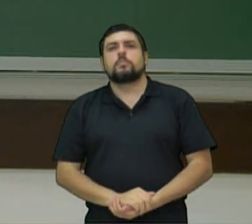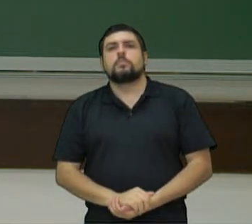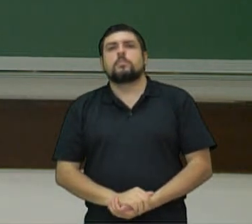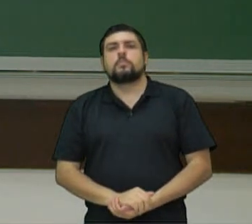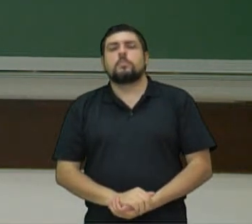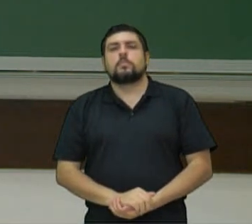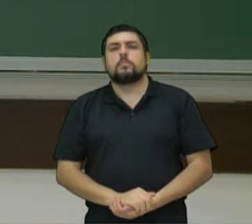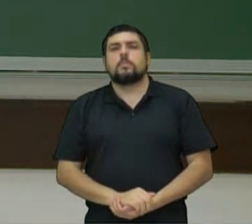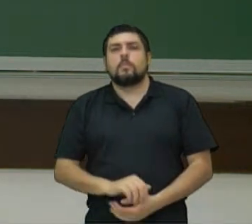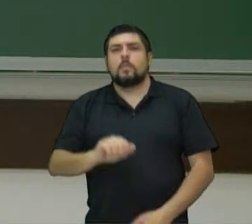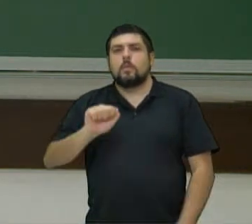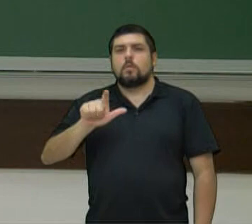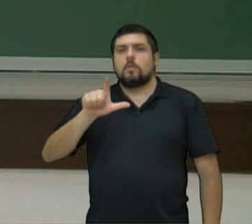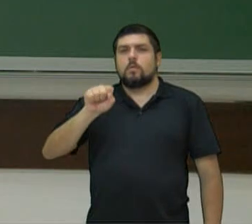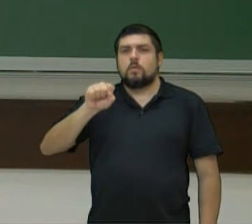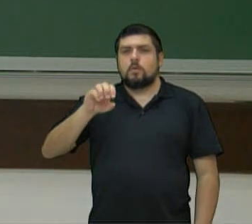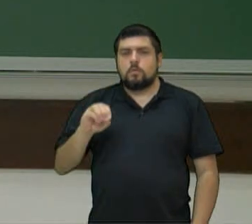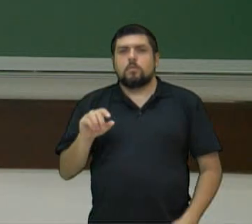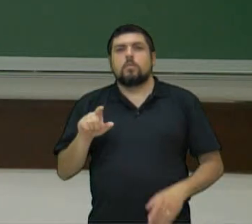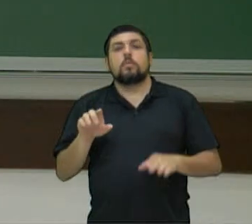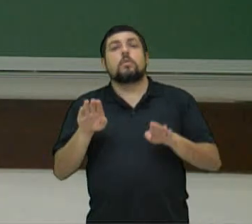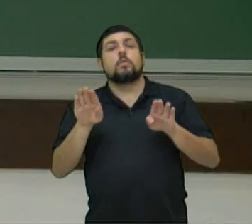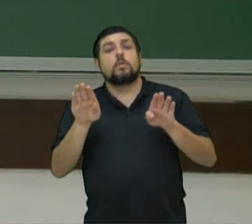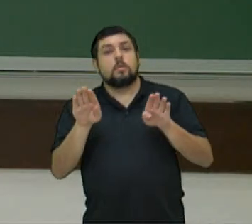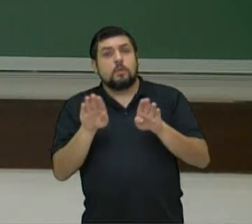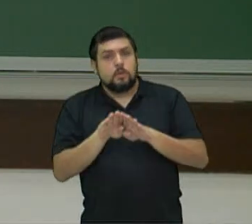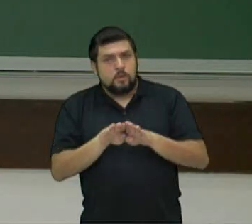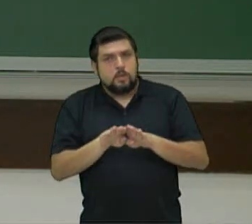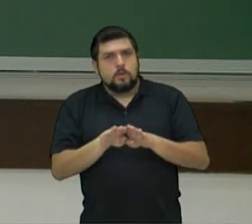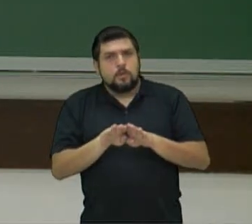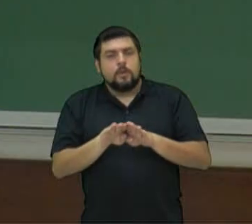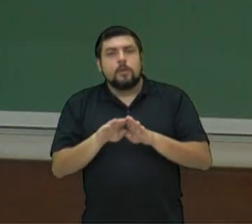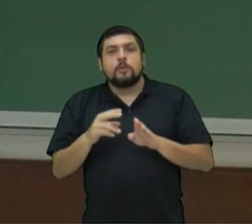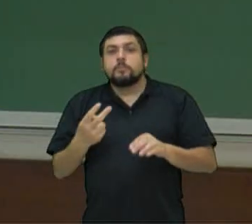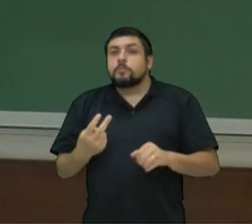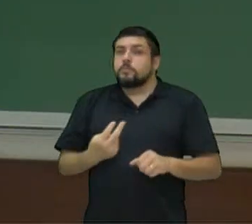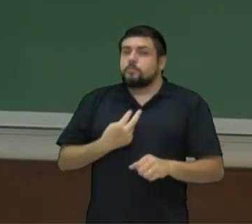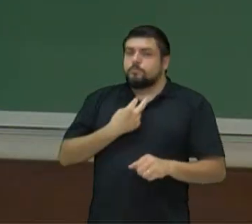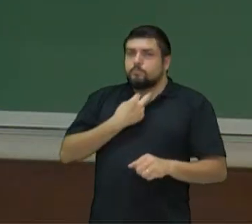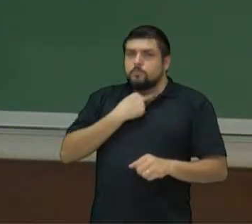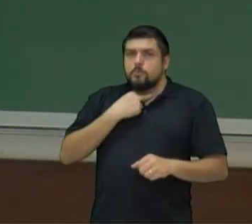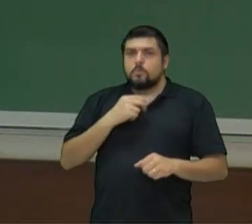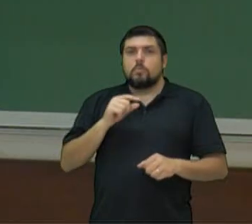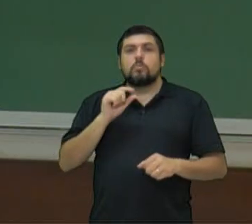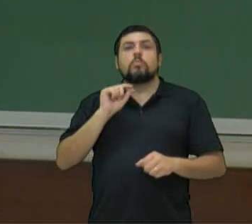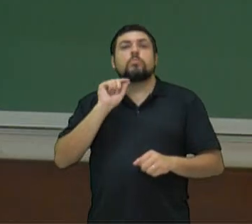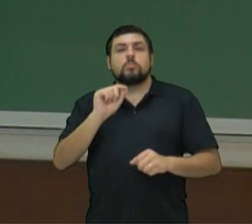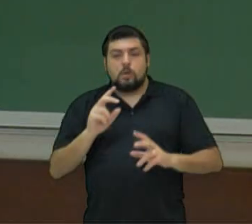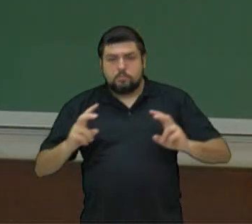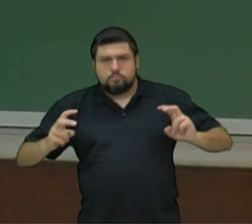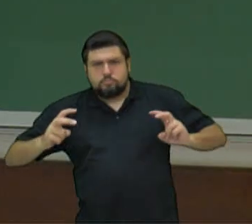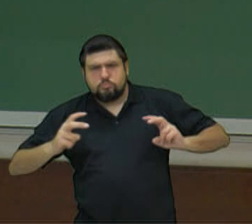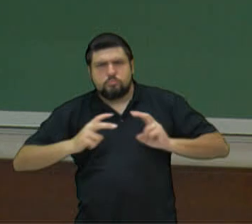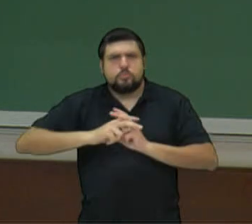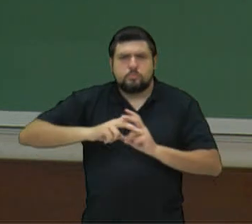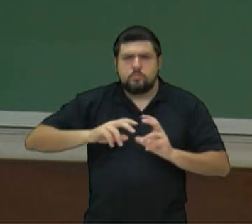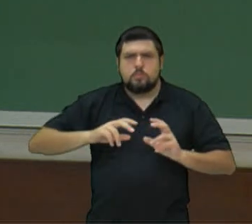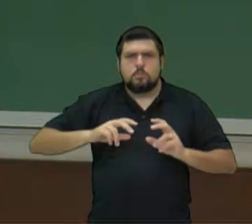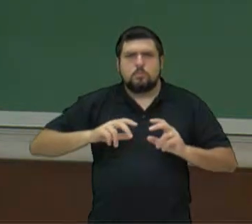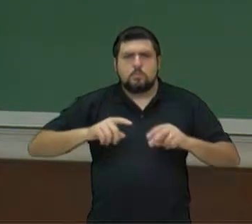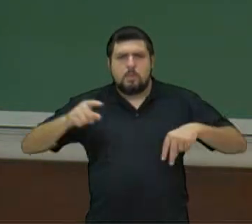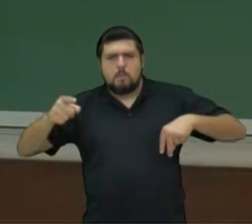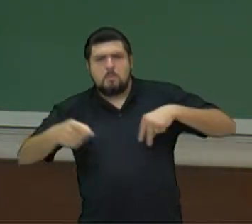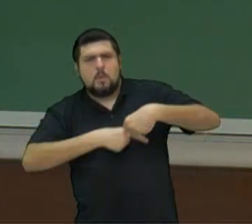também, olha, o also está colocando mais uma informação, você também não é permitido agredir, né, um